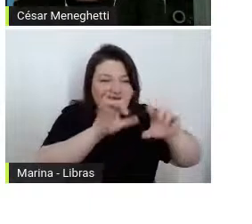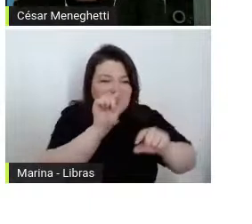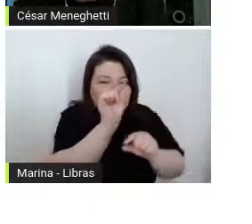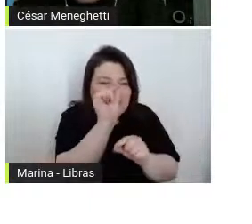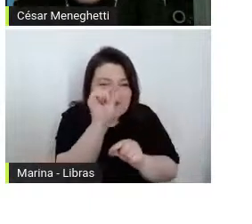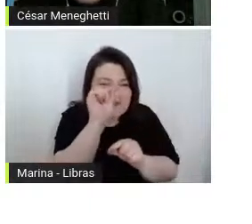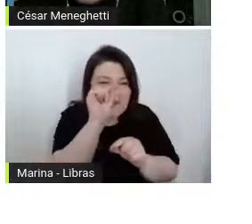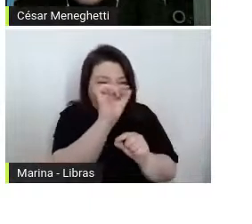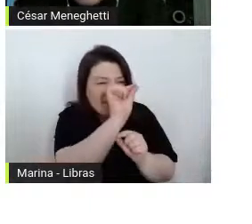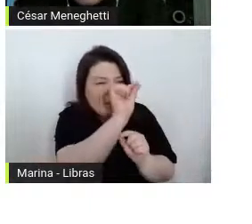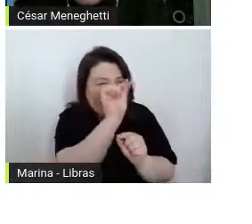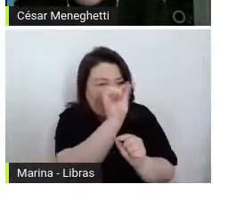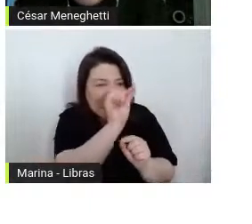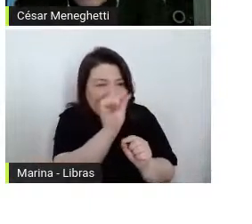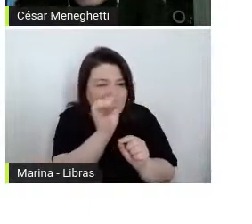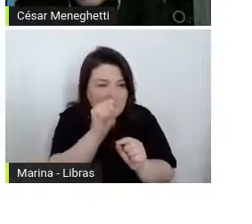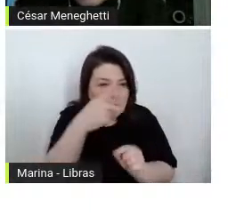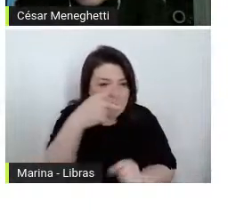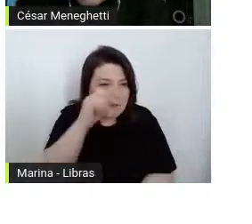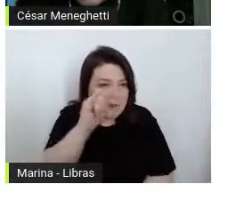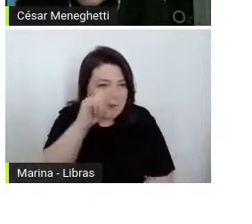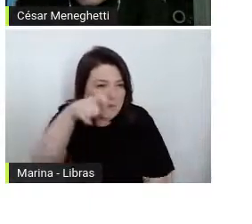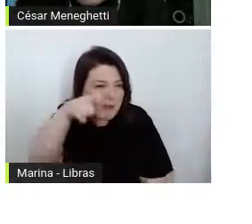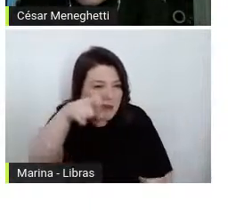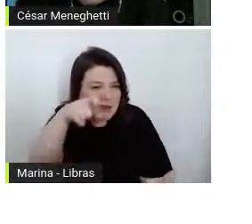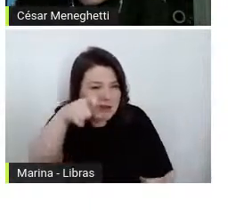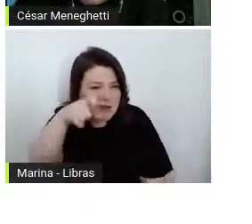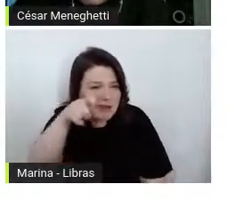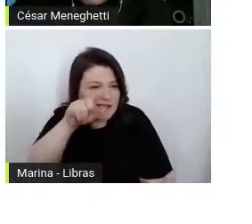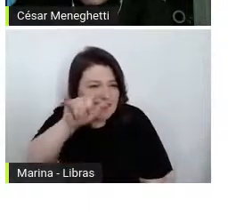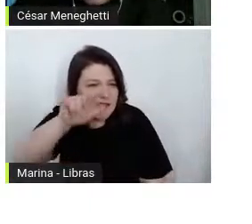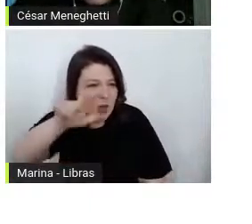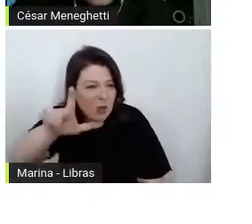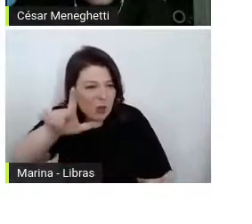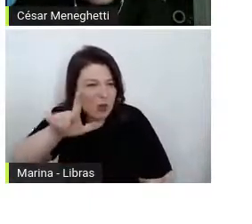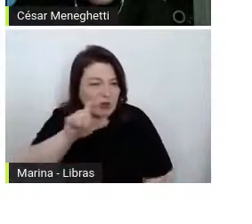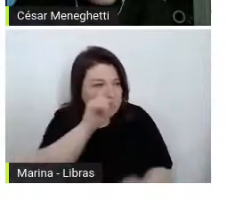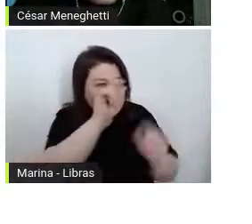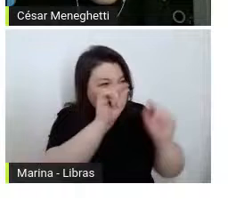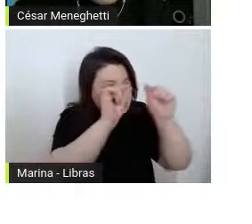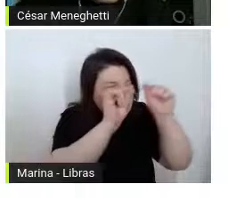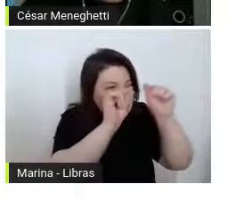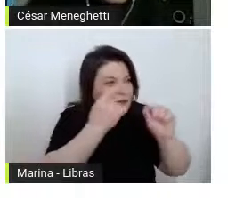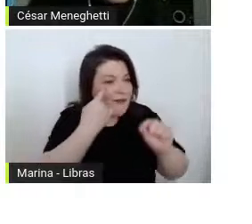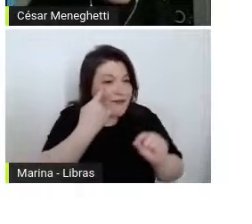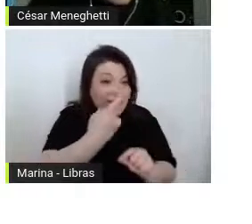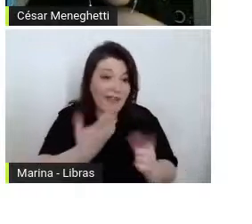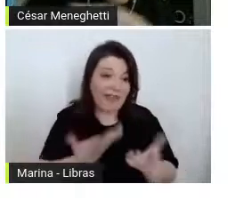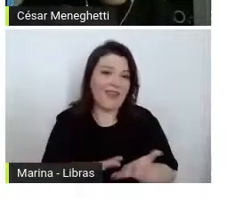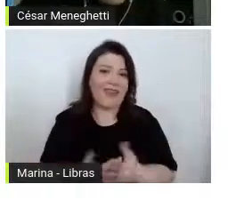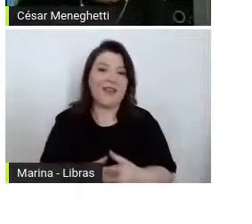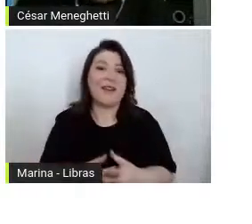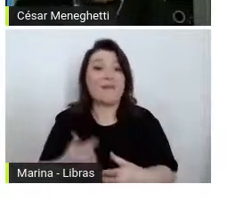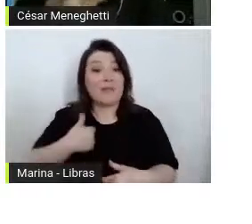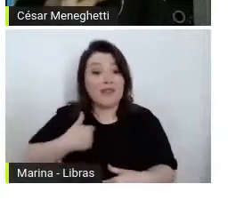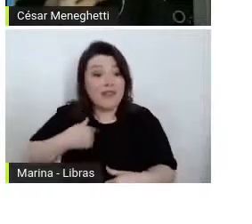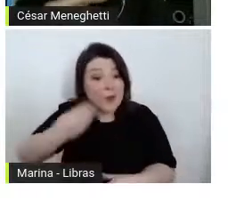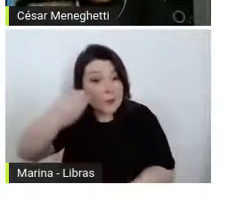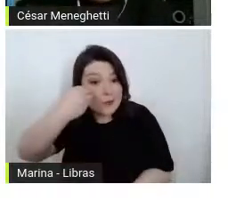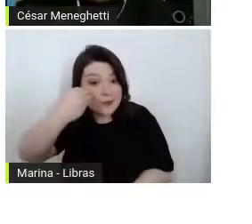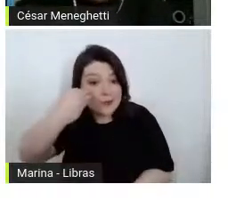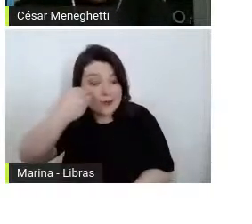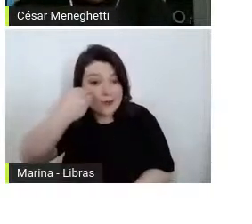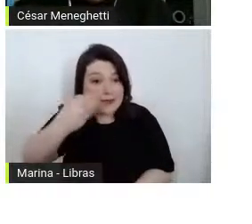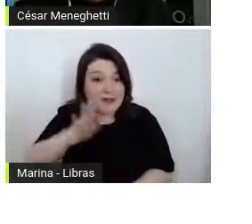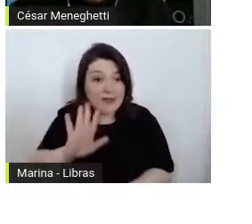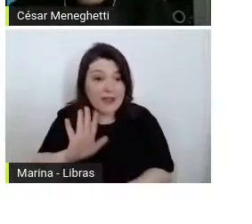coisa. Então, zona invisibilidade, que é a tradução dessa coisa, foi essa tentativa não,